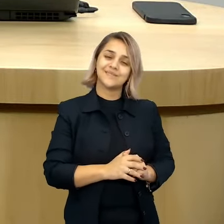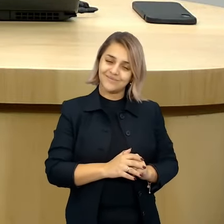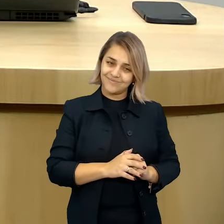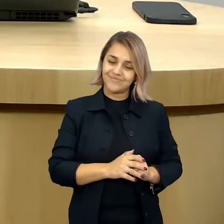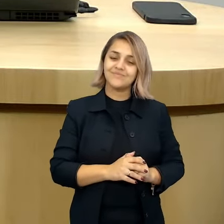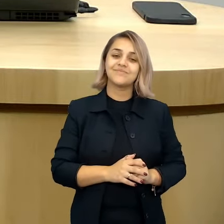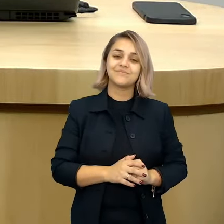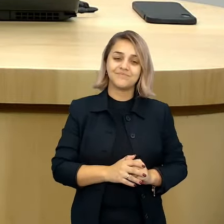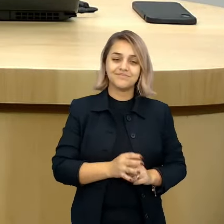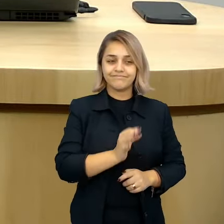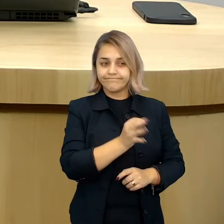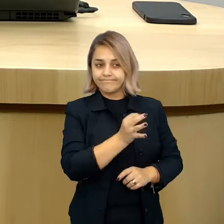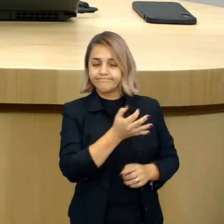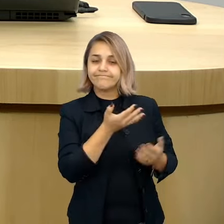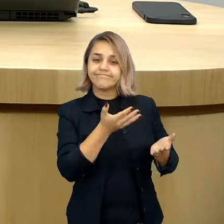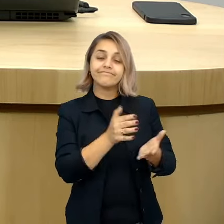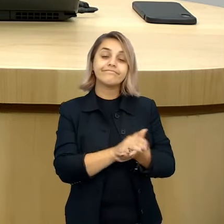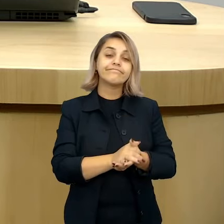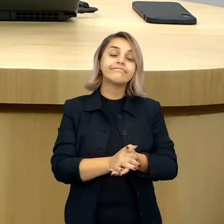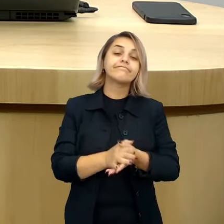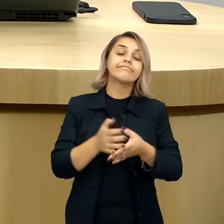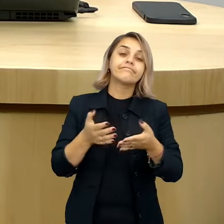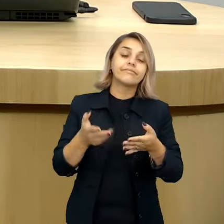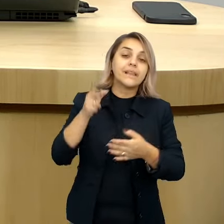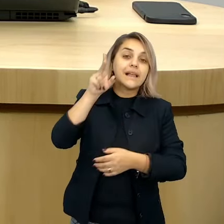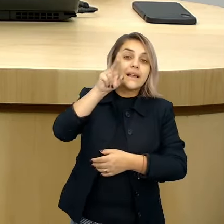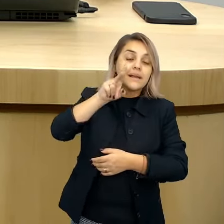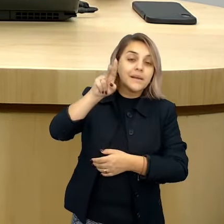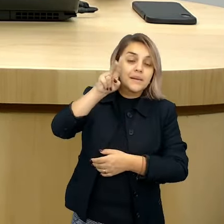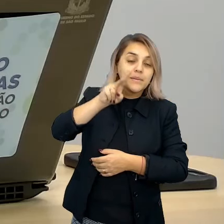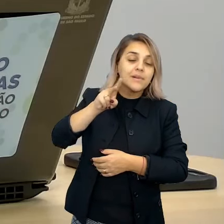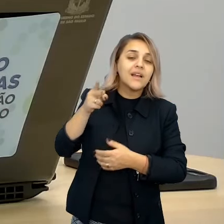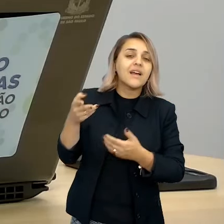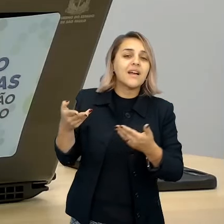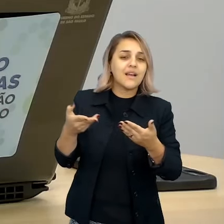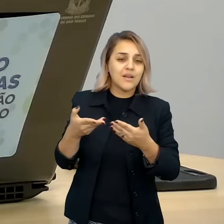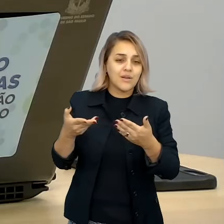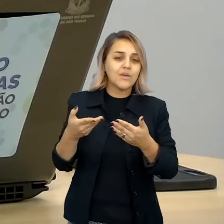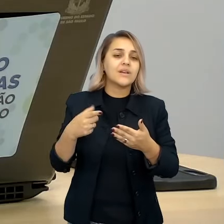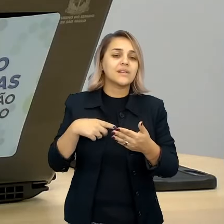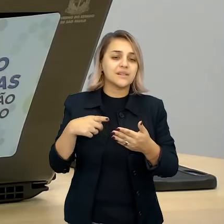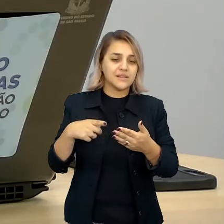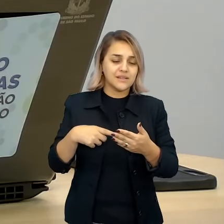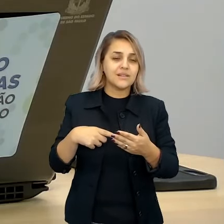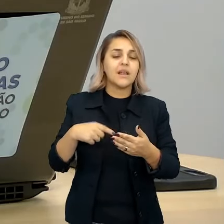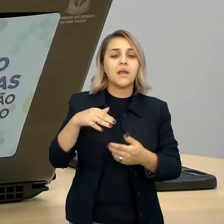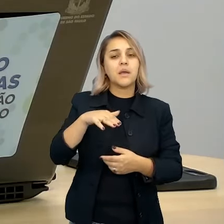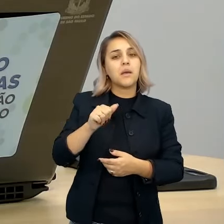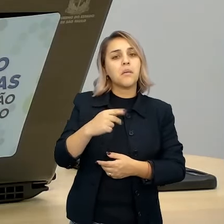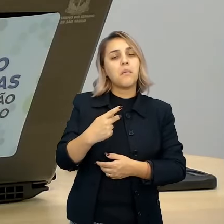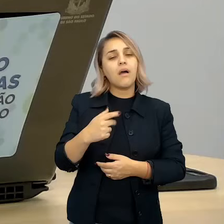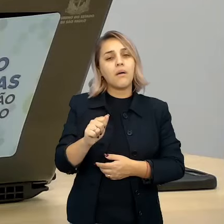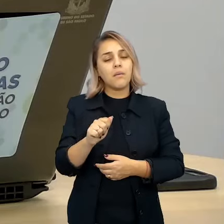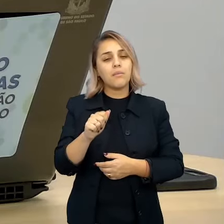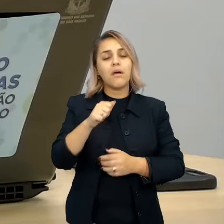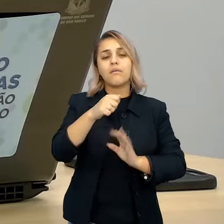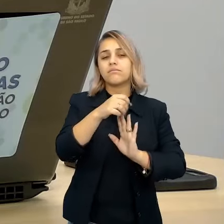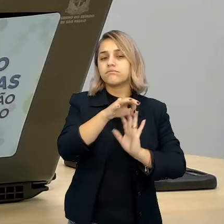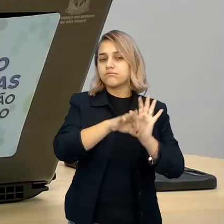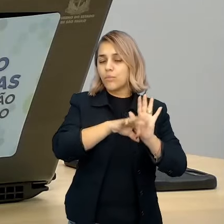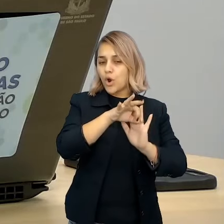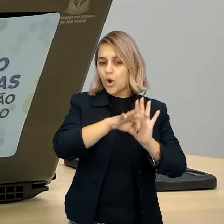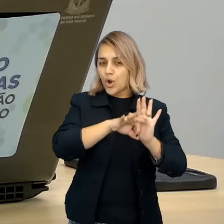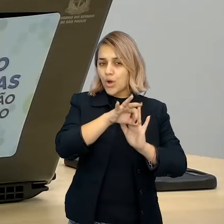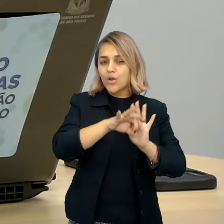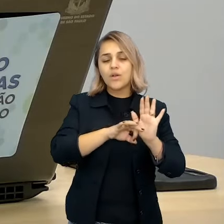Gisele. Muito bem, pessoal. Relembrando, então, a gente tem um quadro integrador sempre no nosso mapa, que está no próximo slide para vocês,